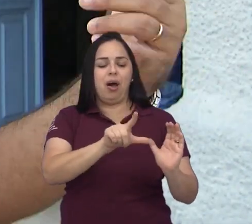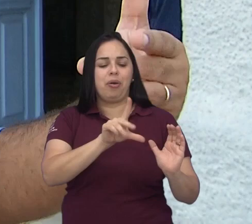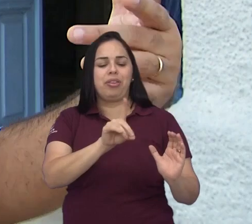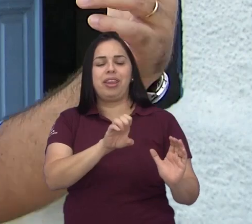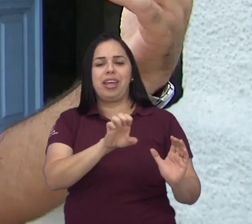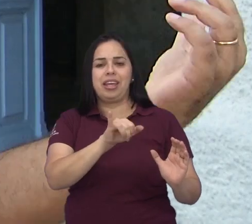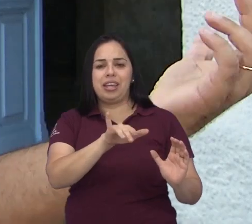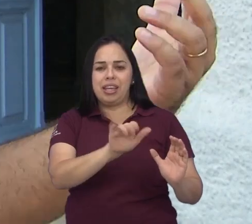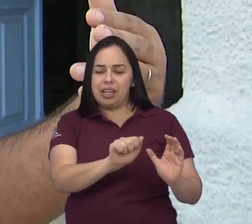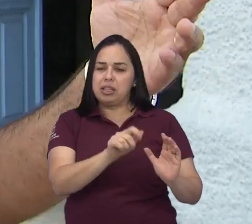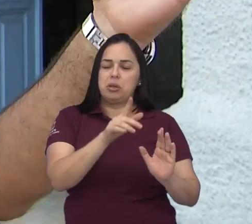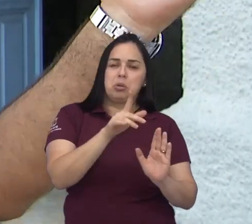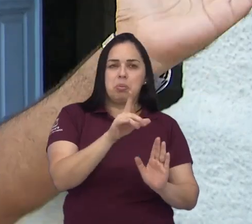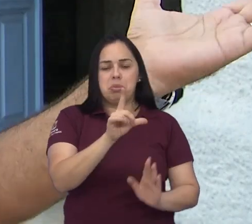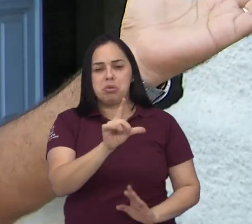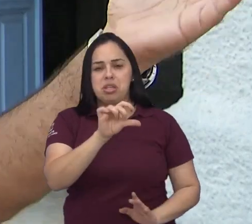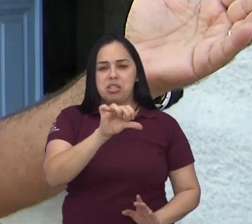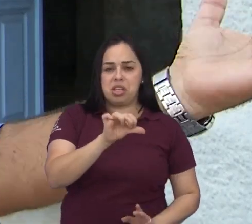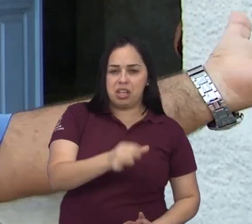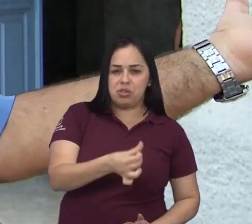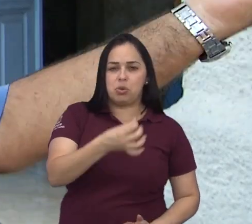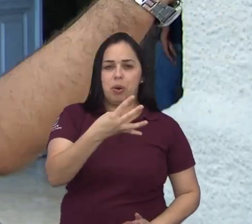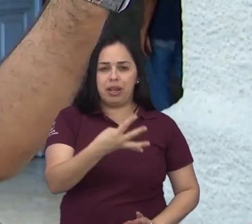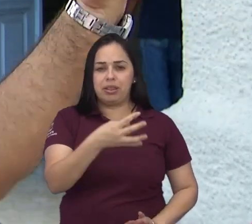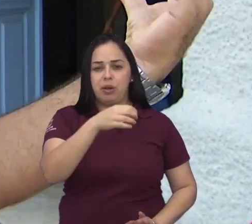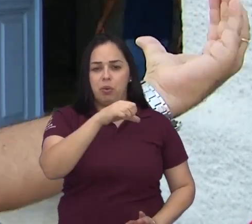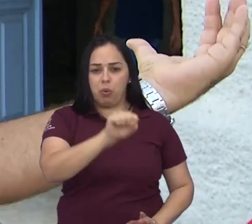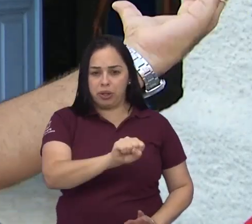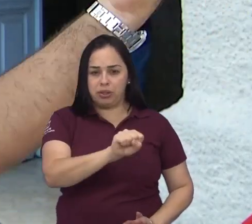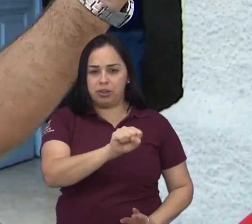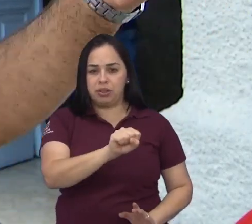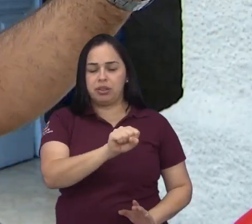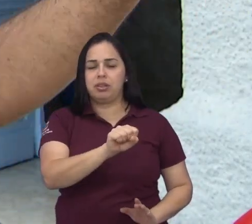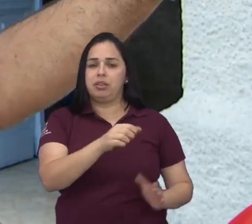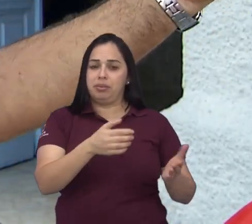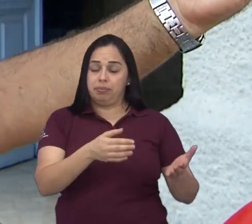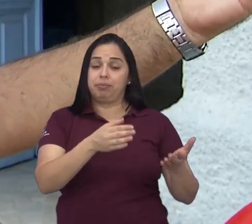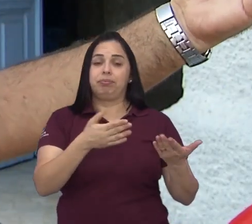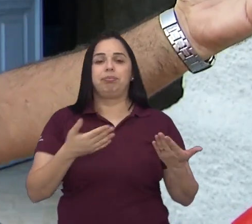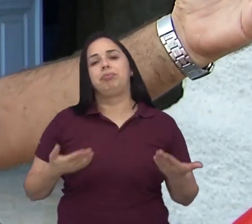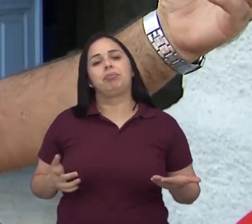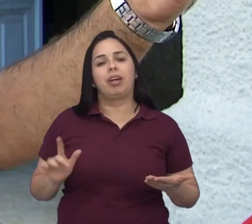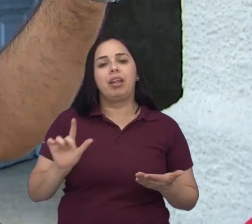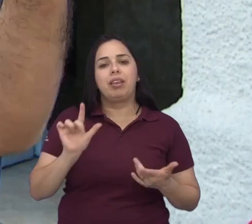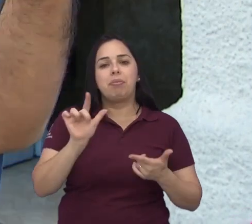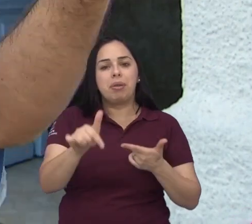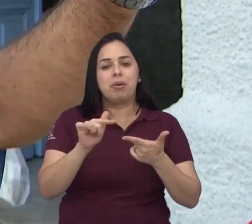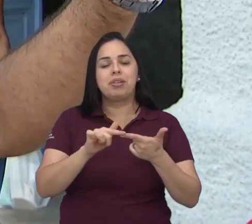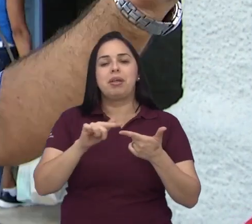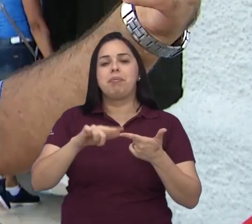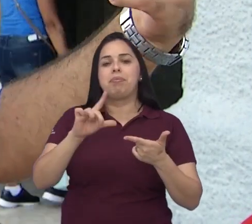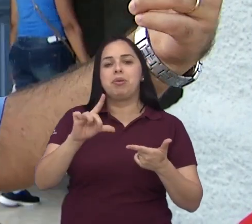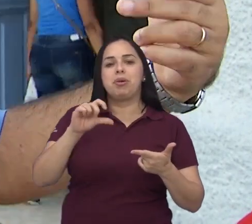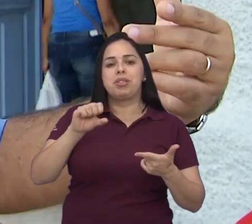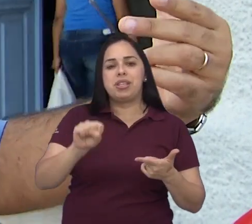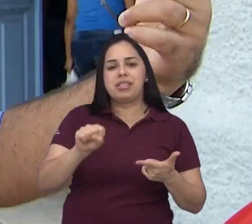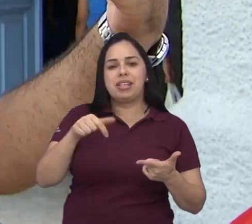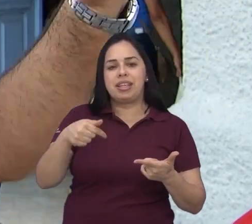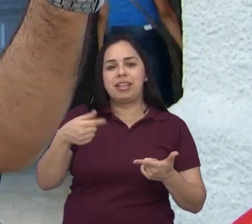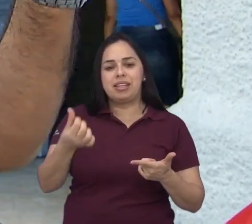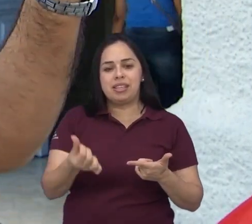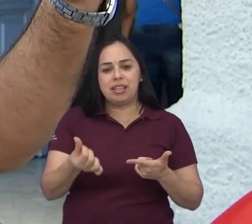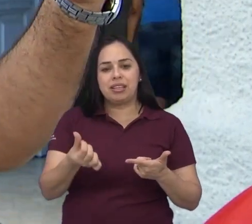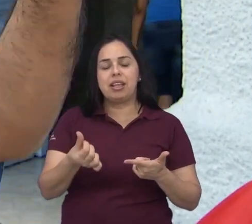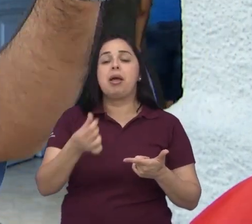que durou até por volta de 1648, quando foi desmontada e trazida para onde nós estamos hoje. Depois, em 1876,